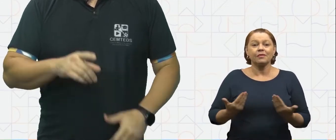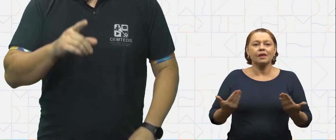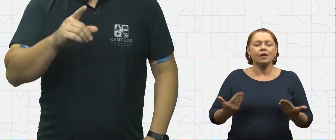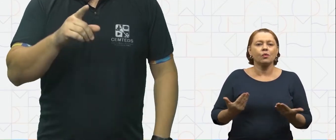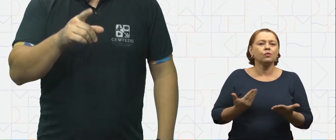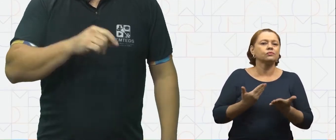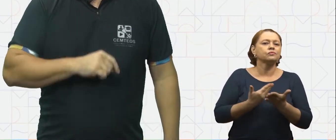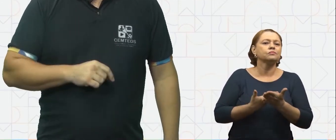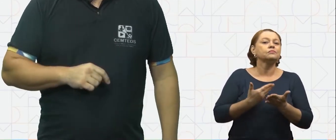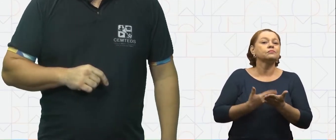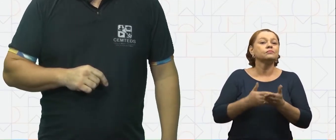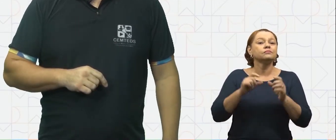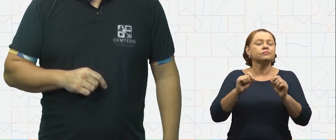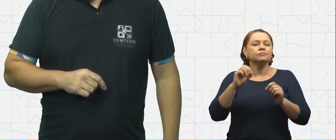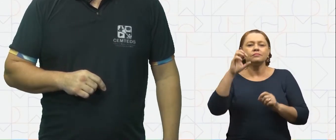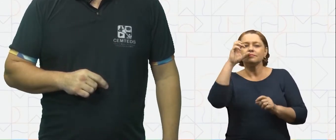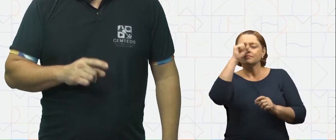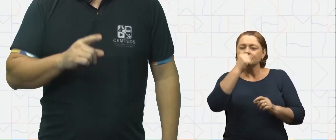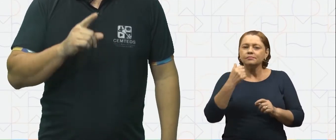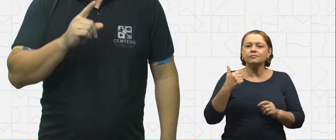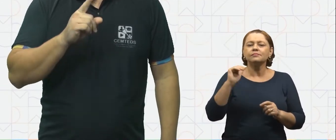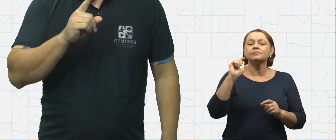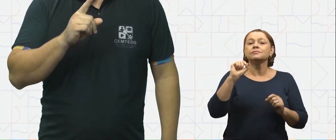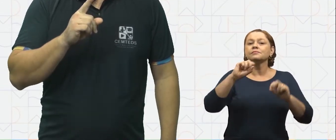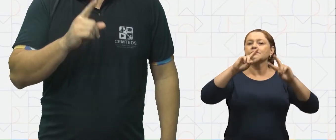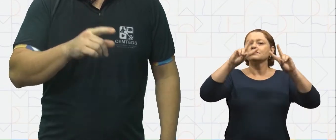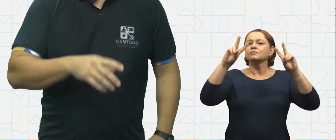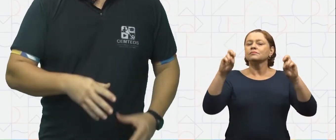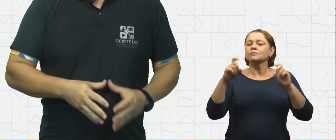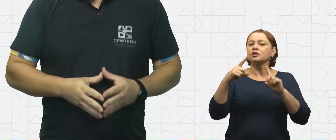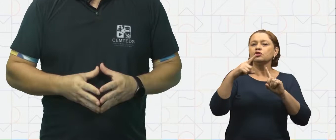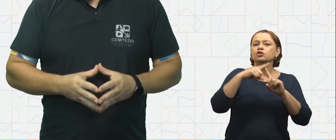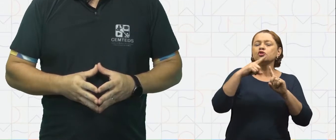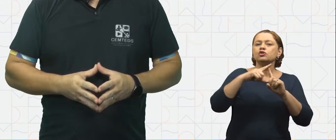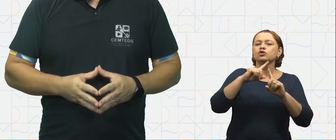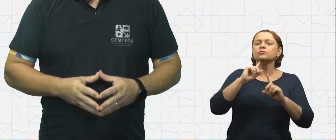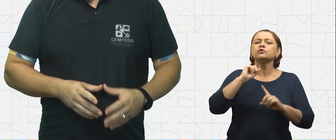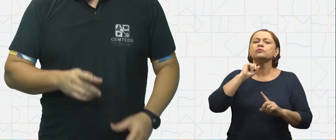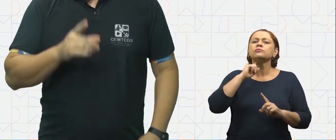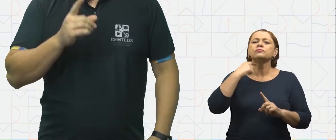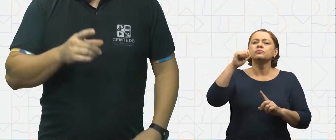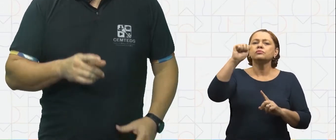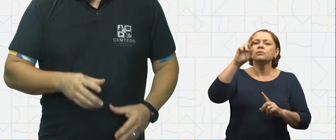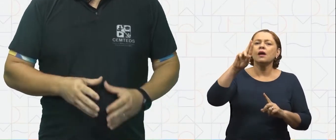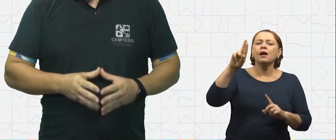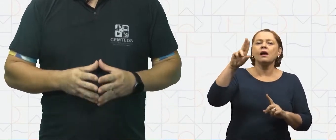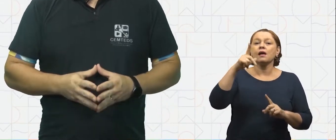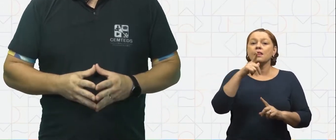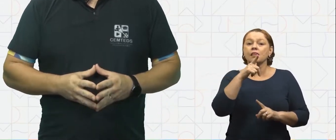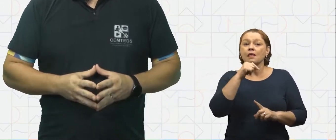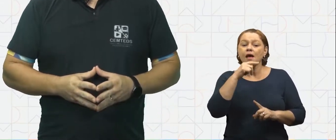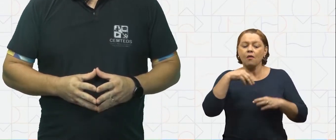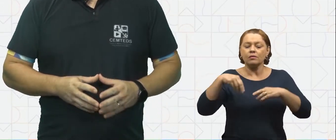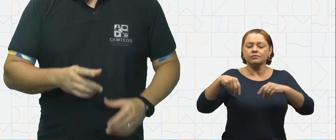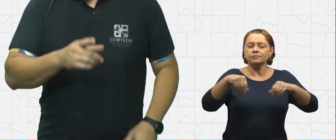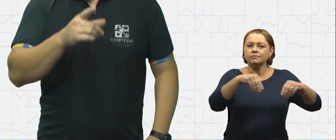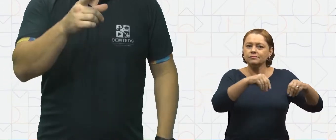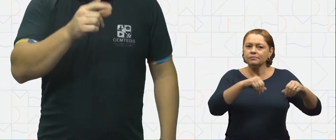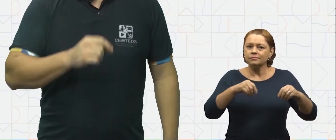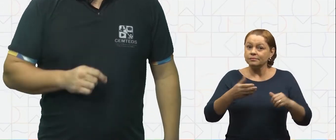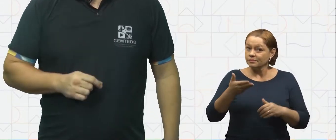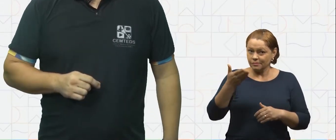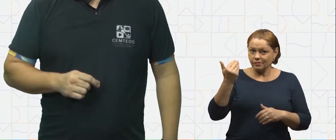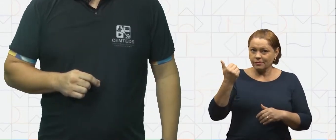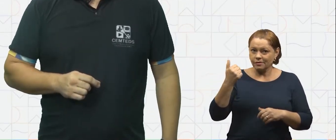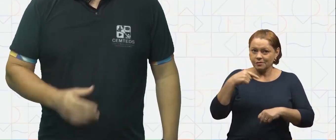Hoje, iremos estudar e aprender mais sobre os tipos de poluição do ar, da água e do solo. Então